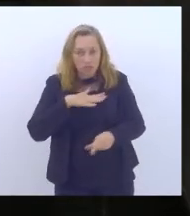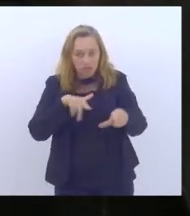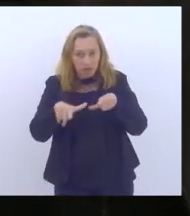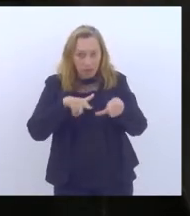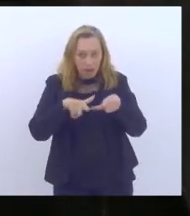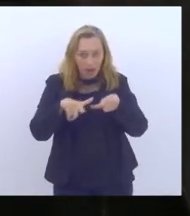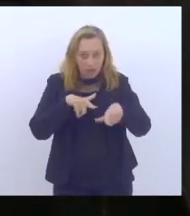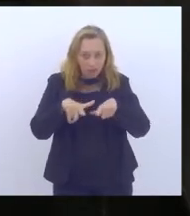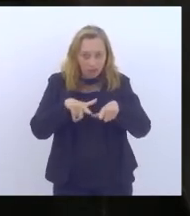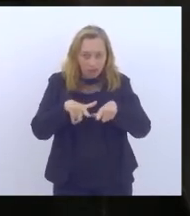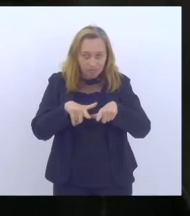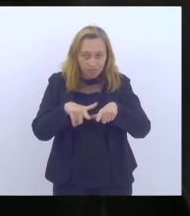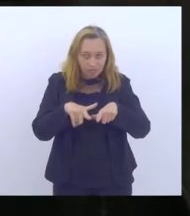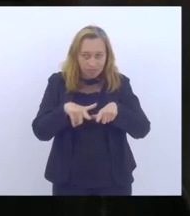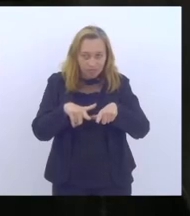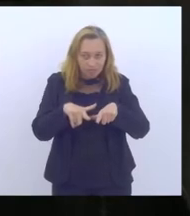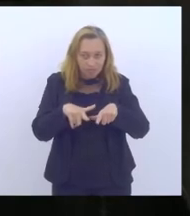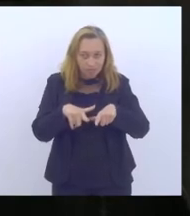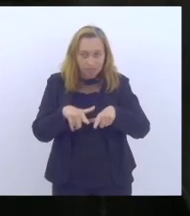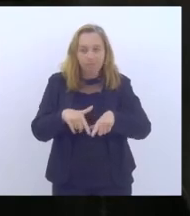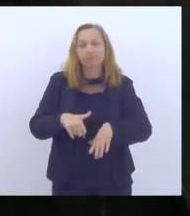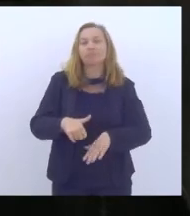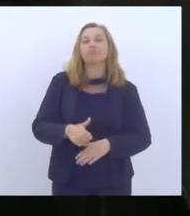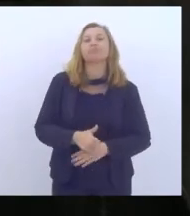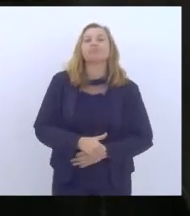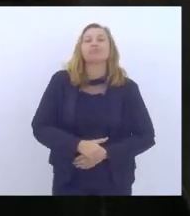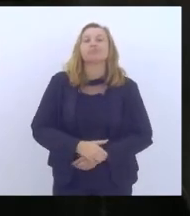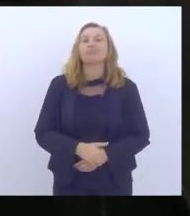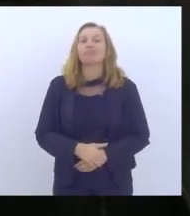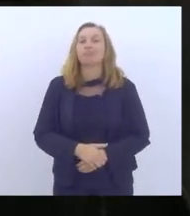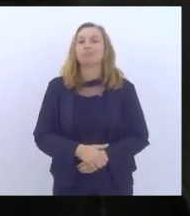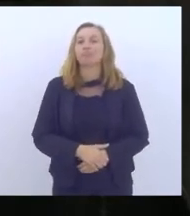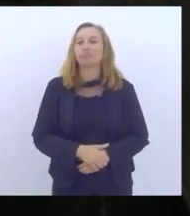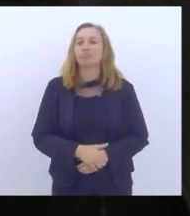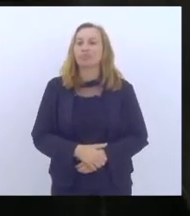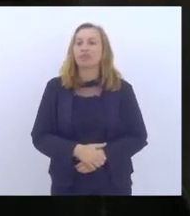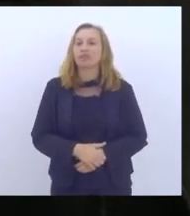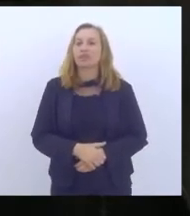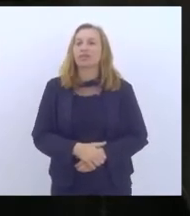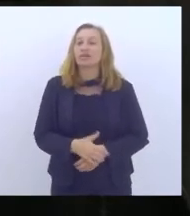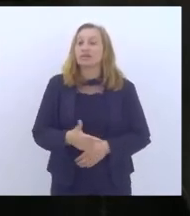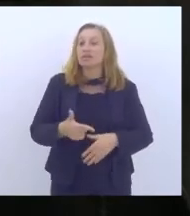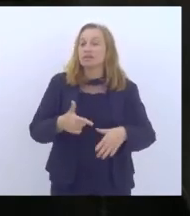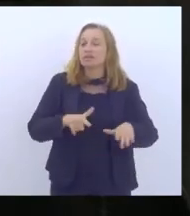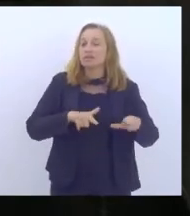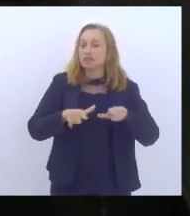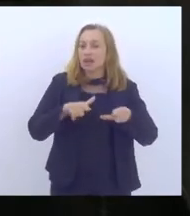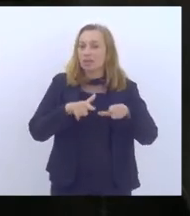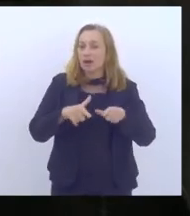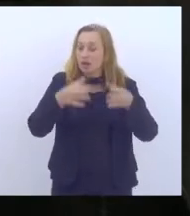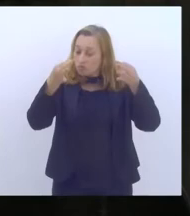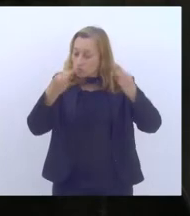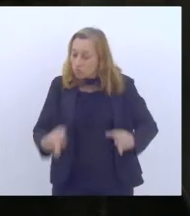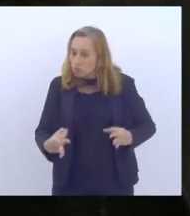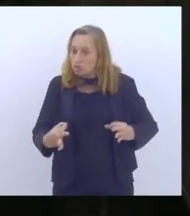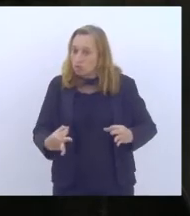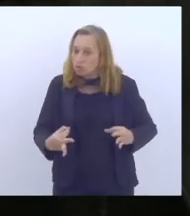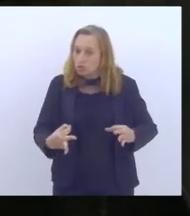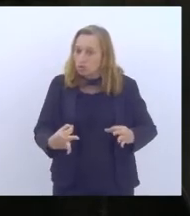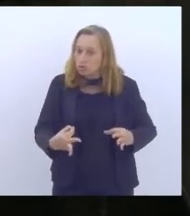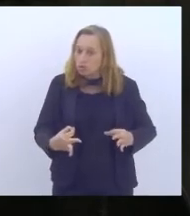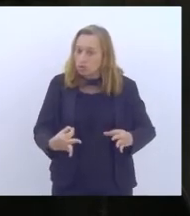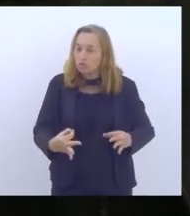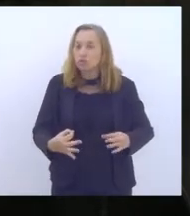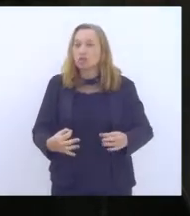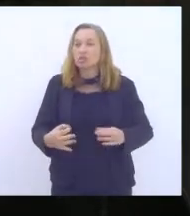caminhada política e no meu primeiro mandato é o trabalho com coerência primeiramente Com muito